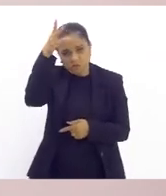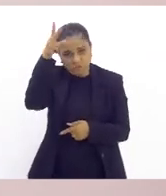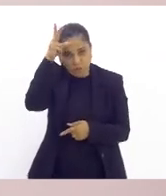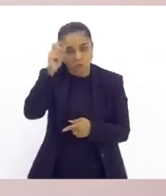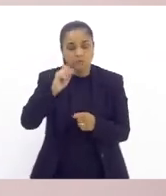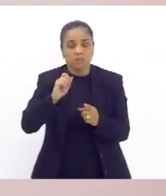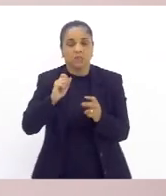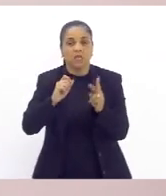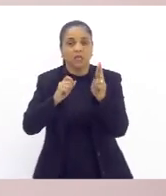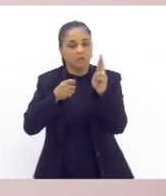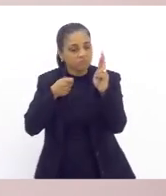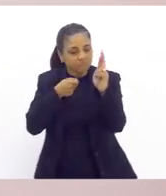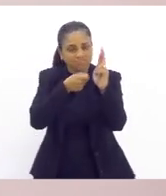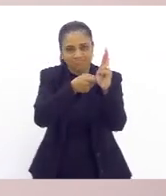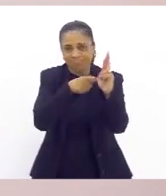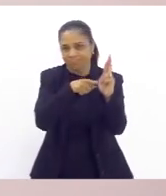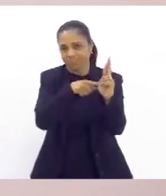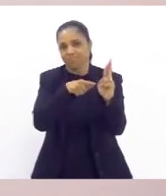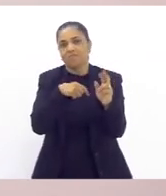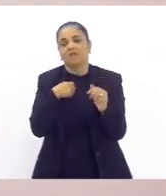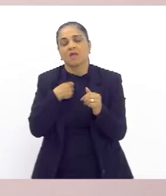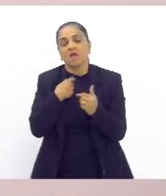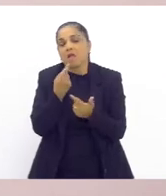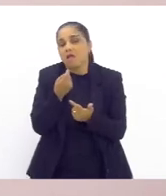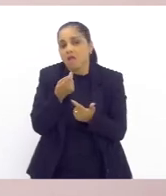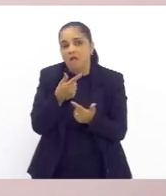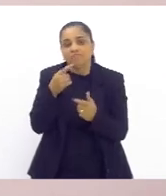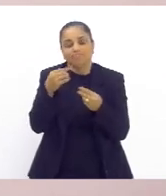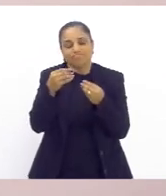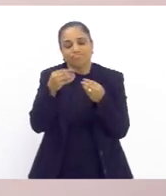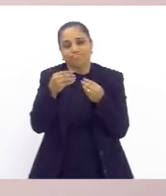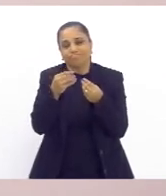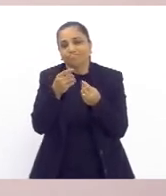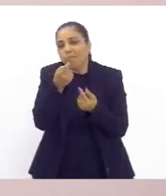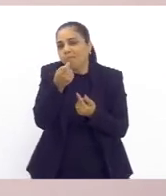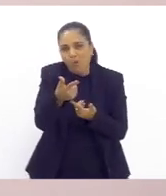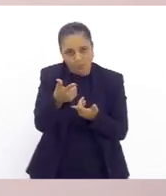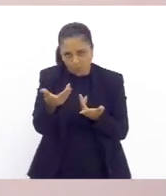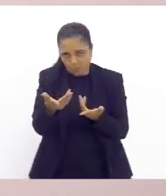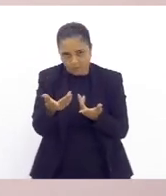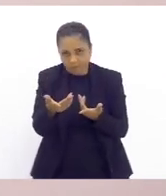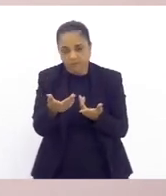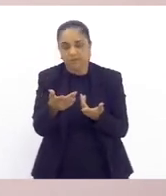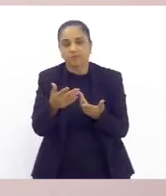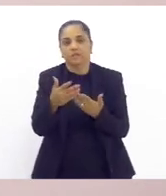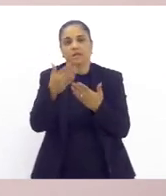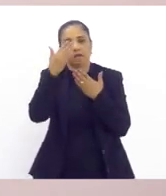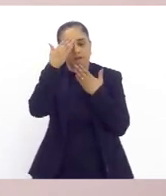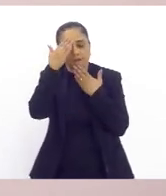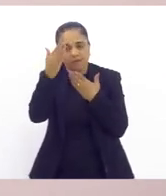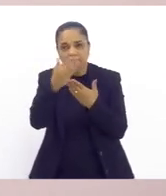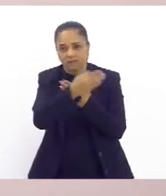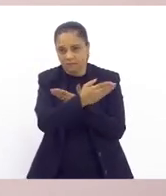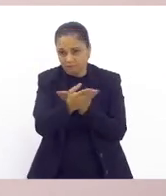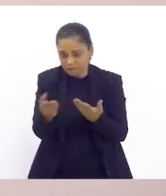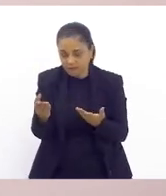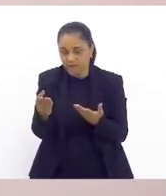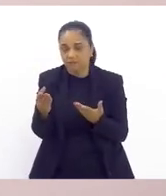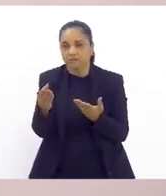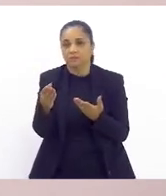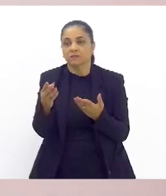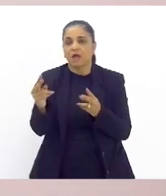Defensoria Pública é deficitária então fazer aqui essas duas sugestões agradecer a vocês a